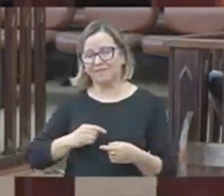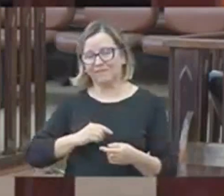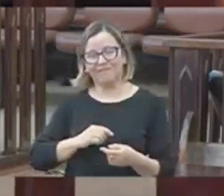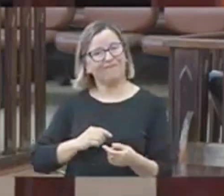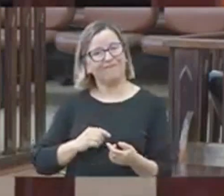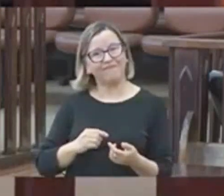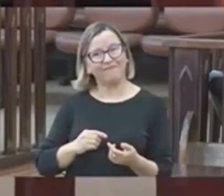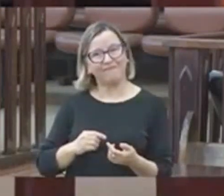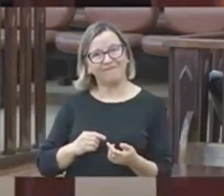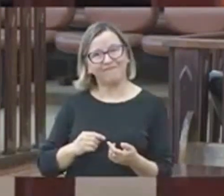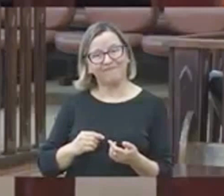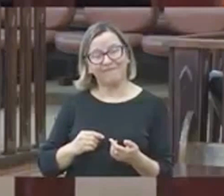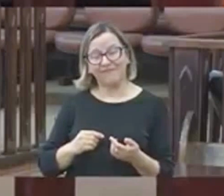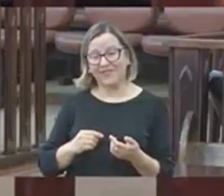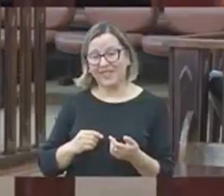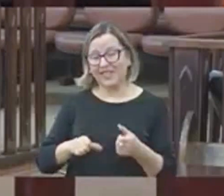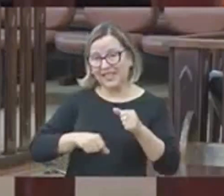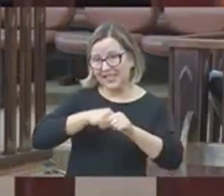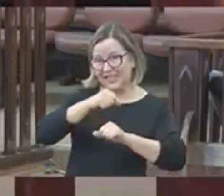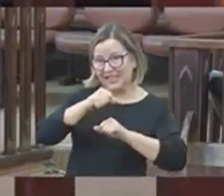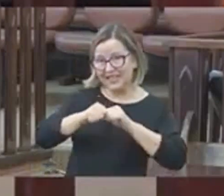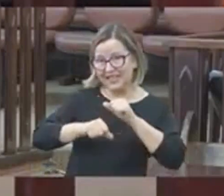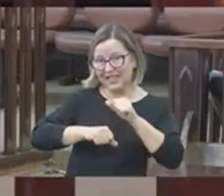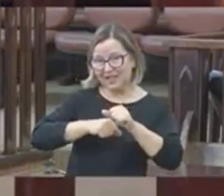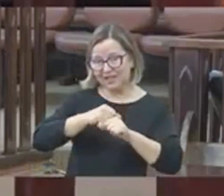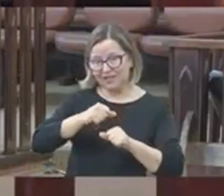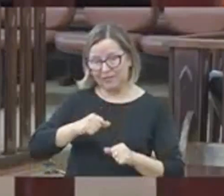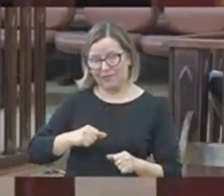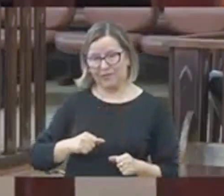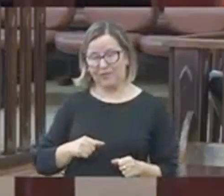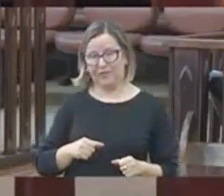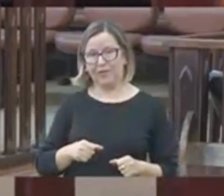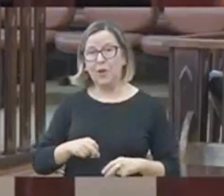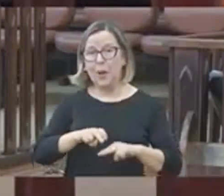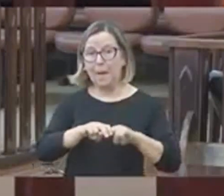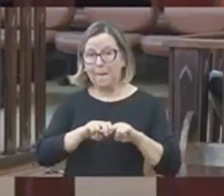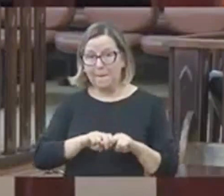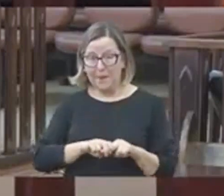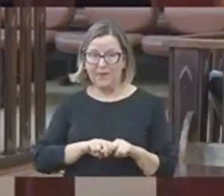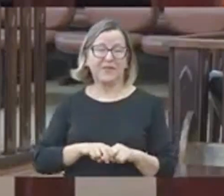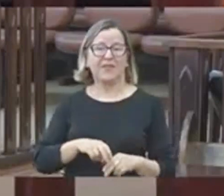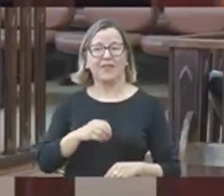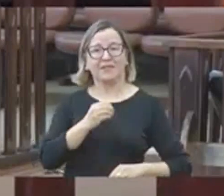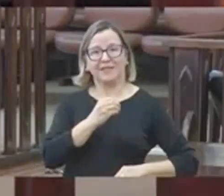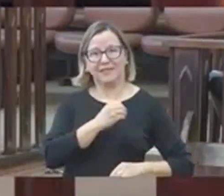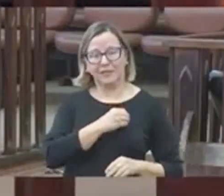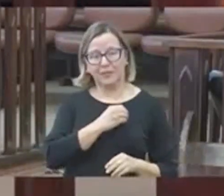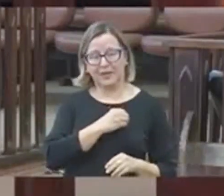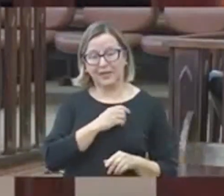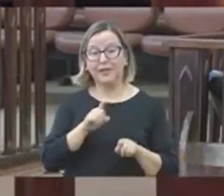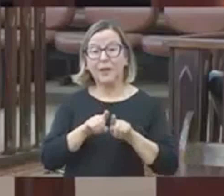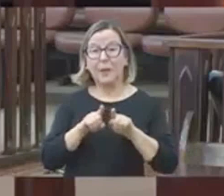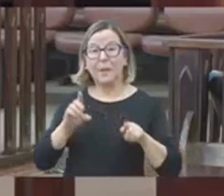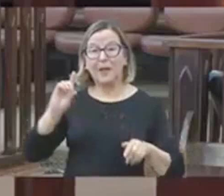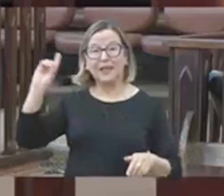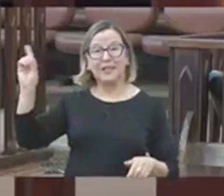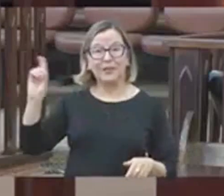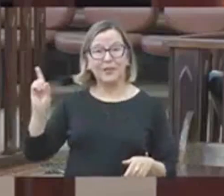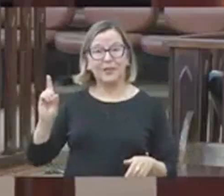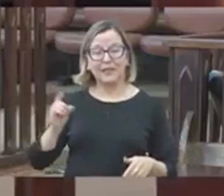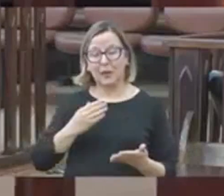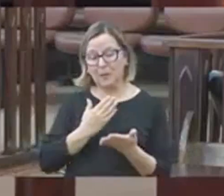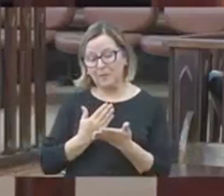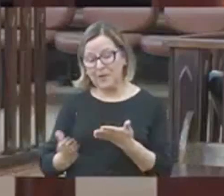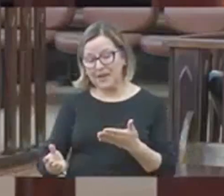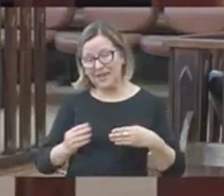nós conhecemos na nossa história. Mas lembrando que Deus não perdeu o controle de nada, que Deus